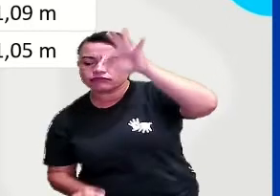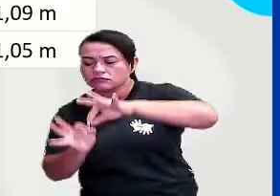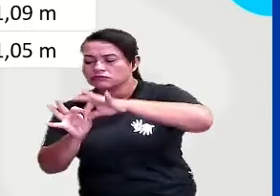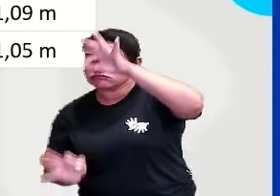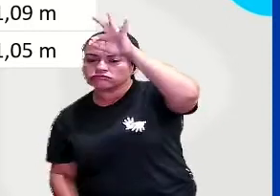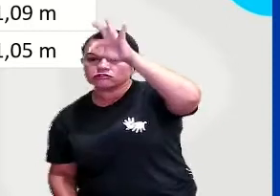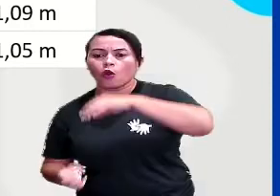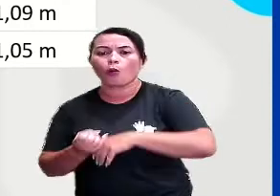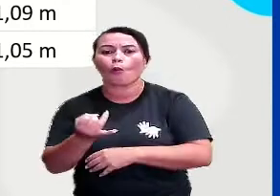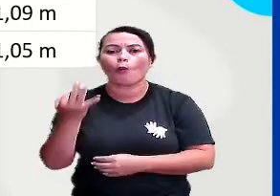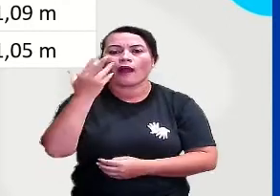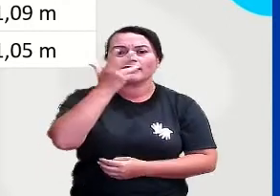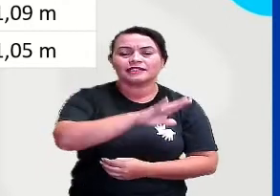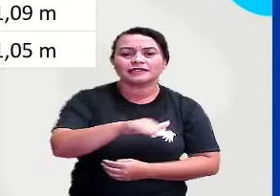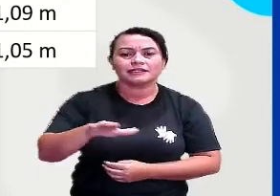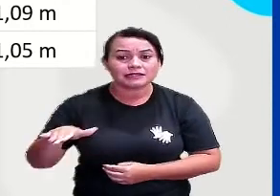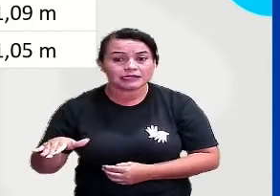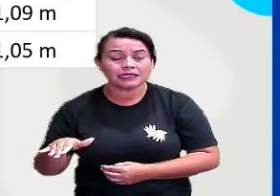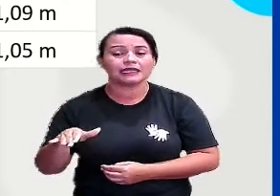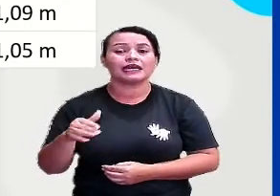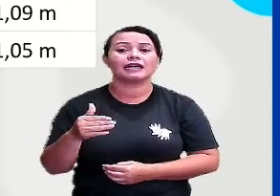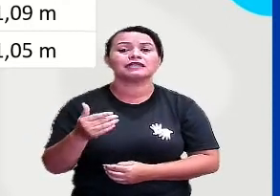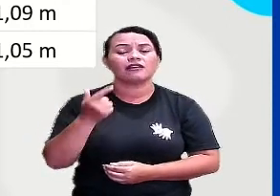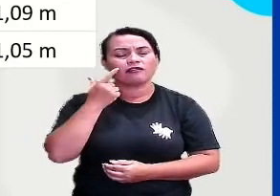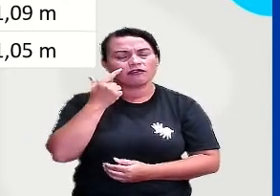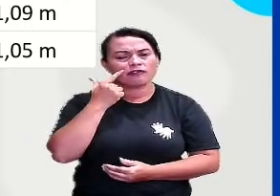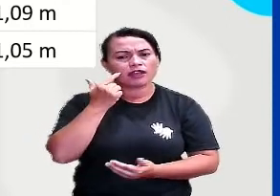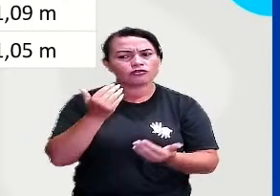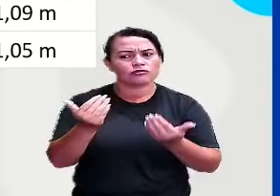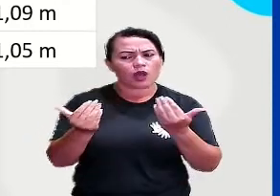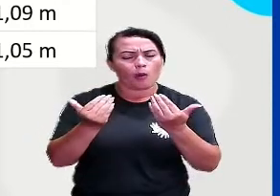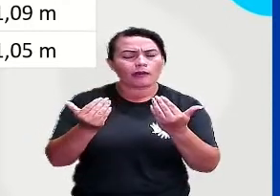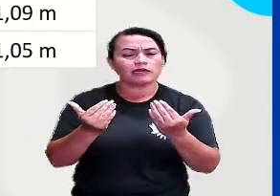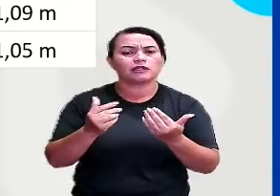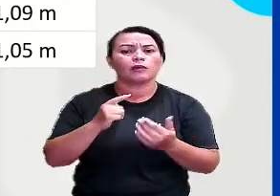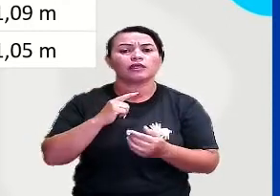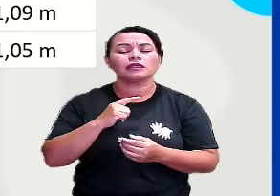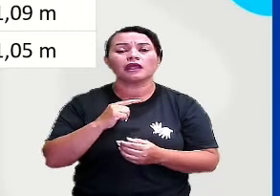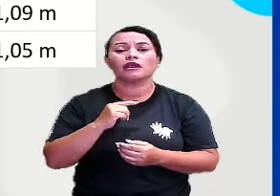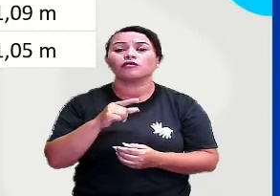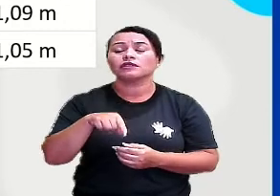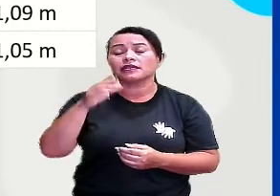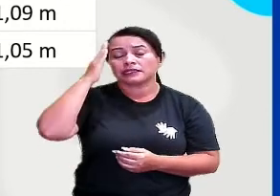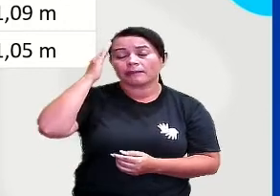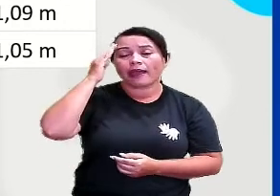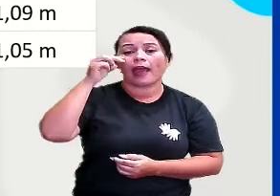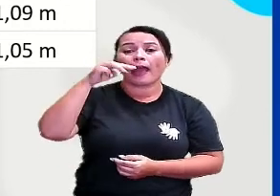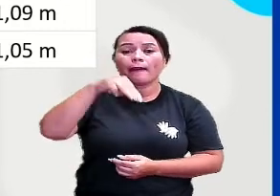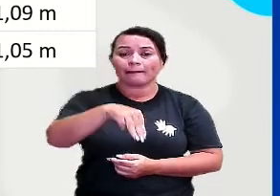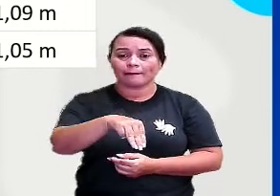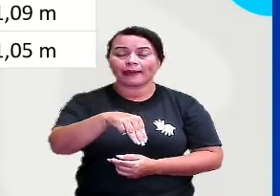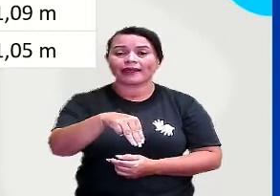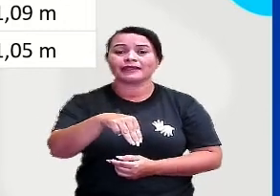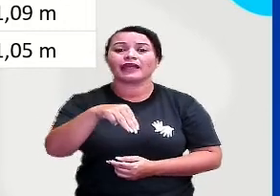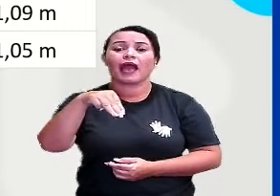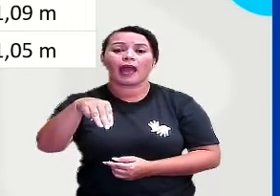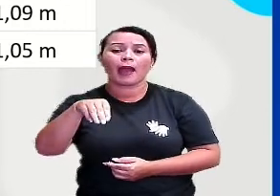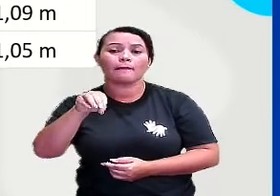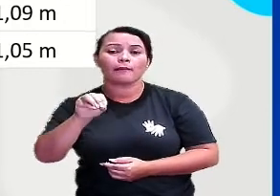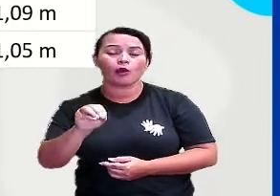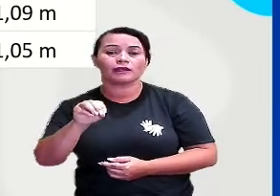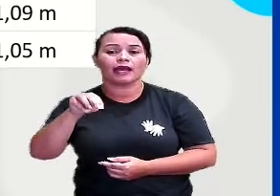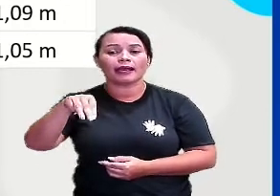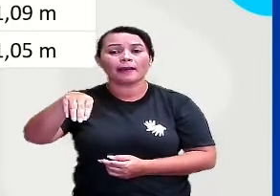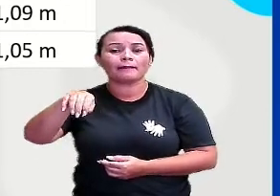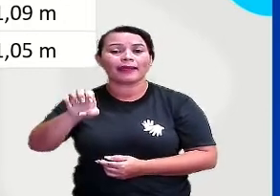das crianças conforme as consultas. Determine a média, a moda e mediana das